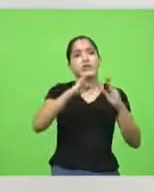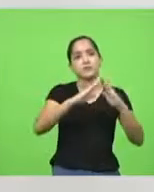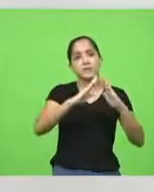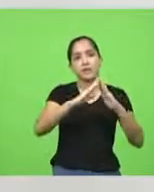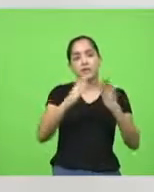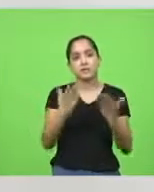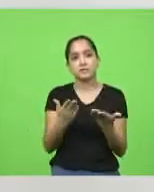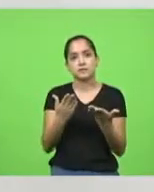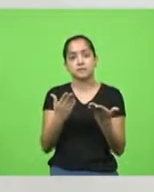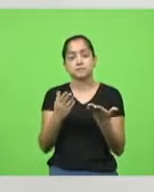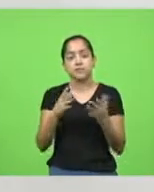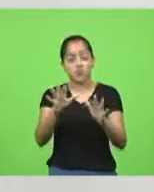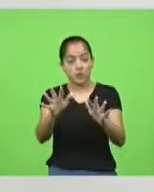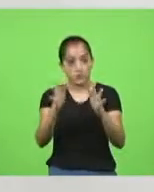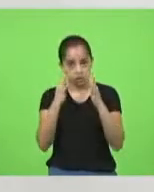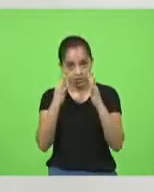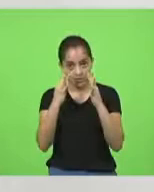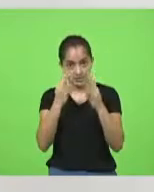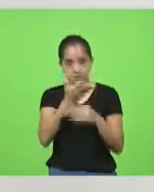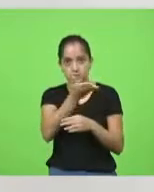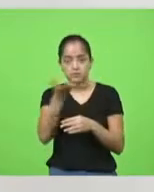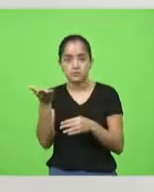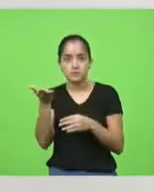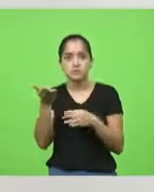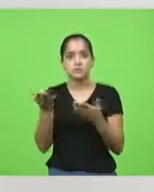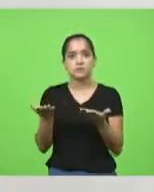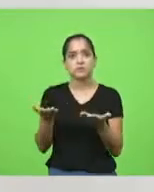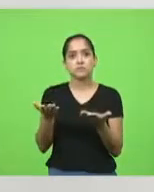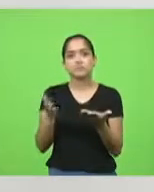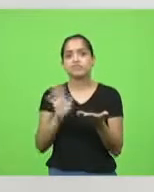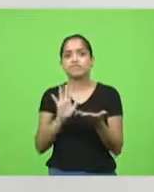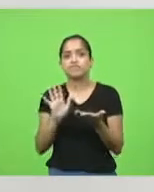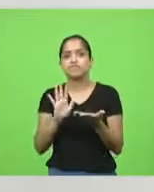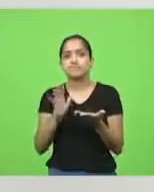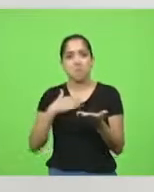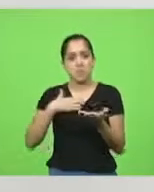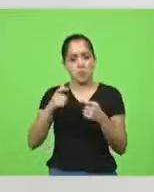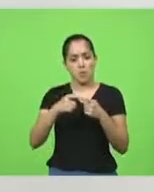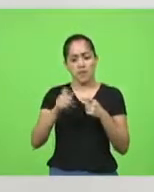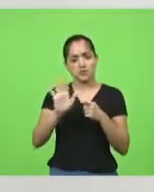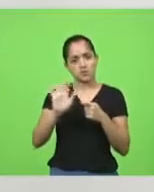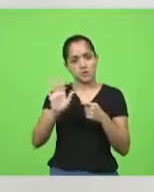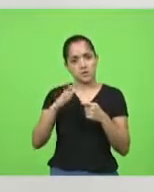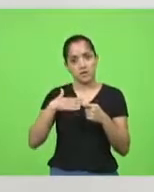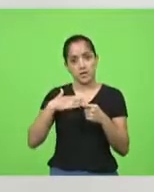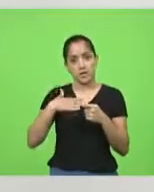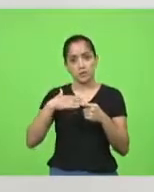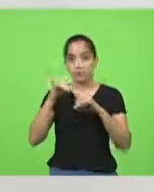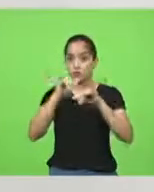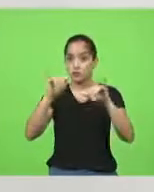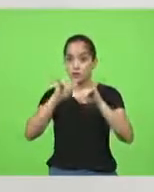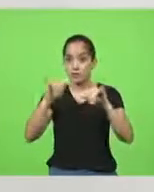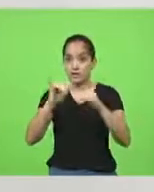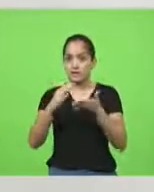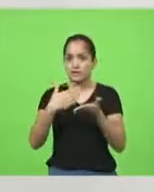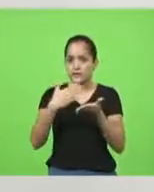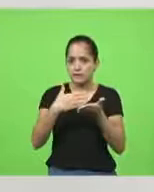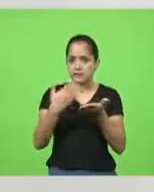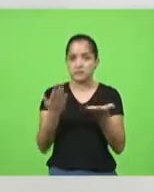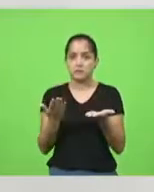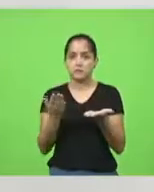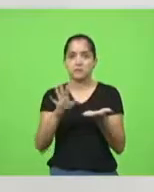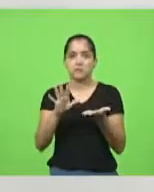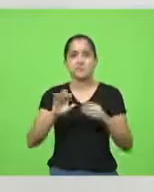quero chamar a atenção aqui das pessoas o seguinte: eu não vou aqui, até porque eu não sou médico, eu sou jornalista, eu não vou aqui